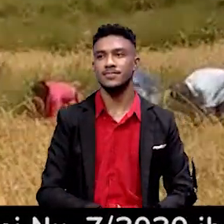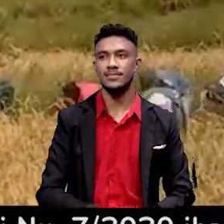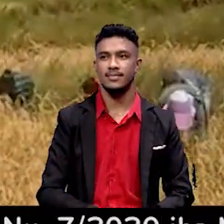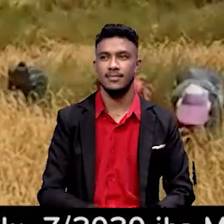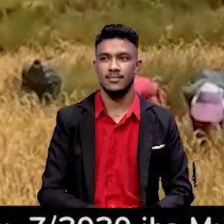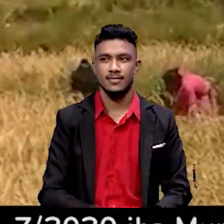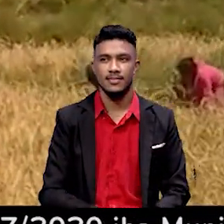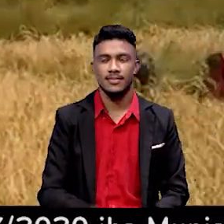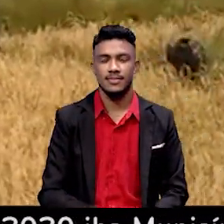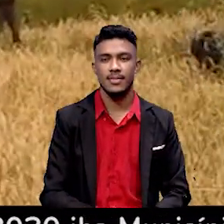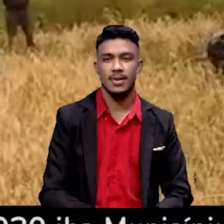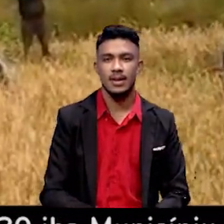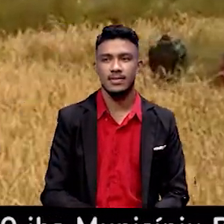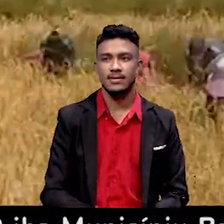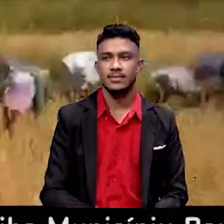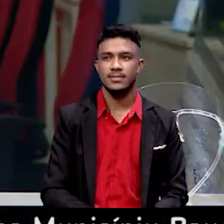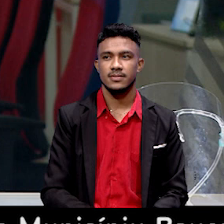Ximenes, ZMN.